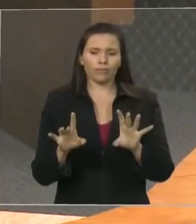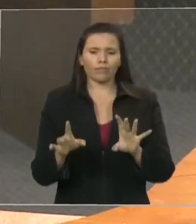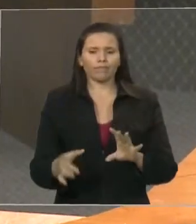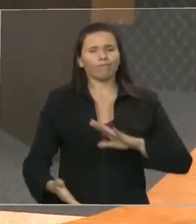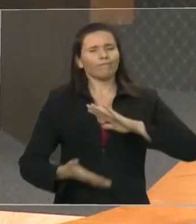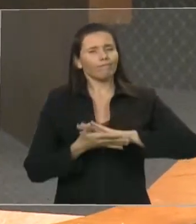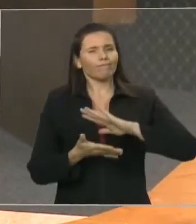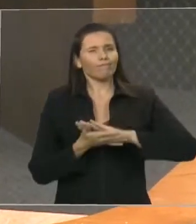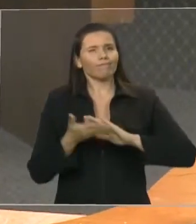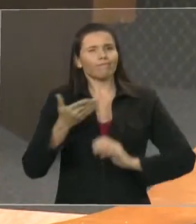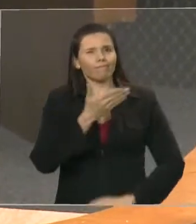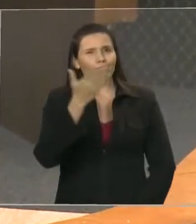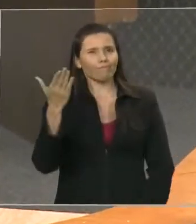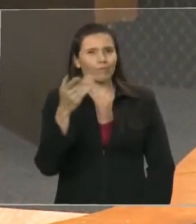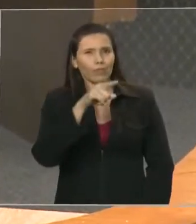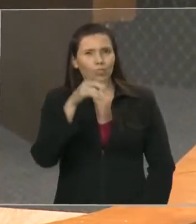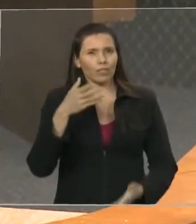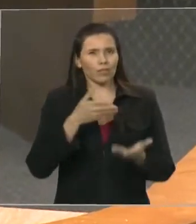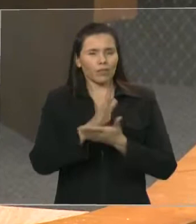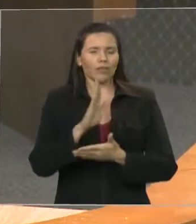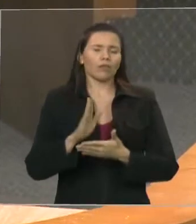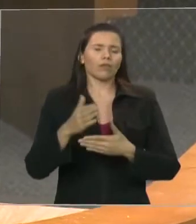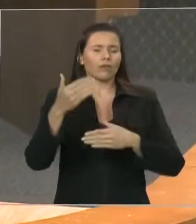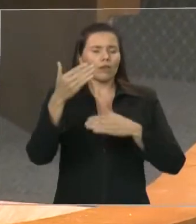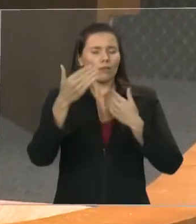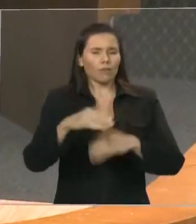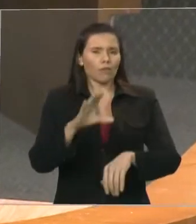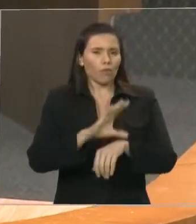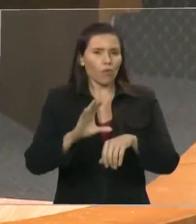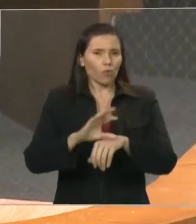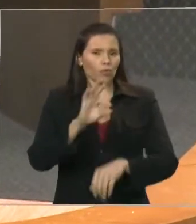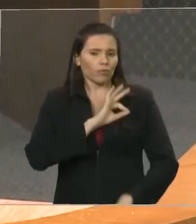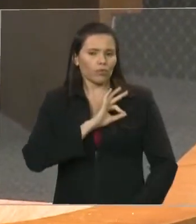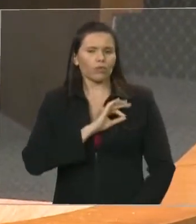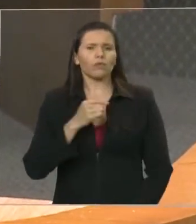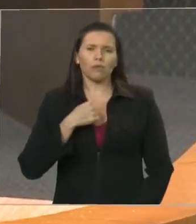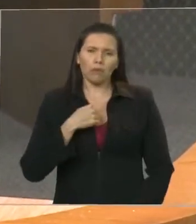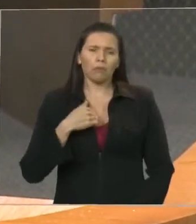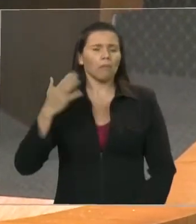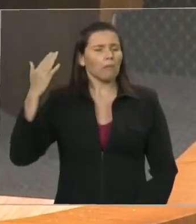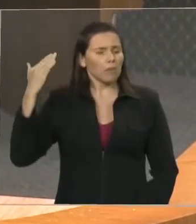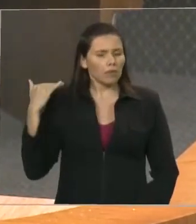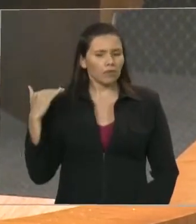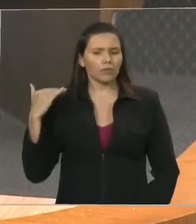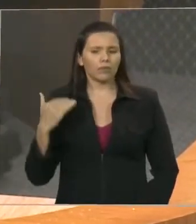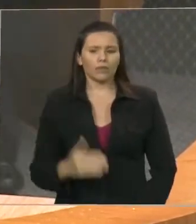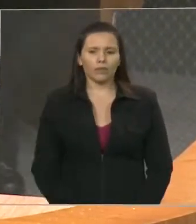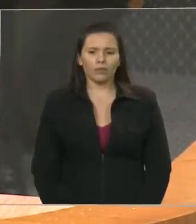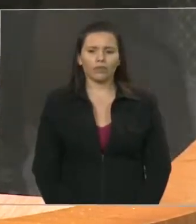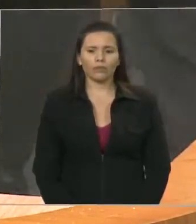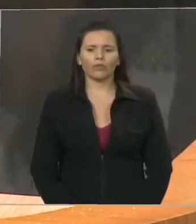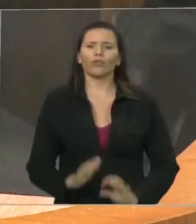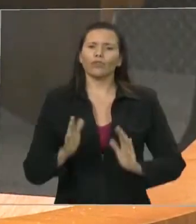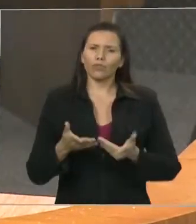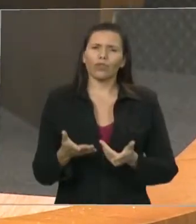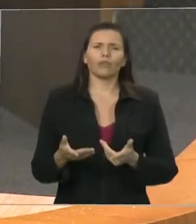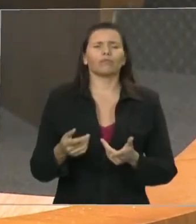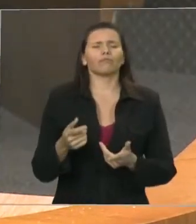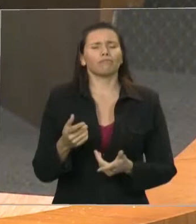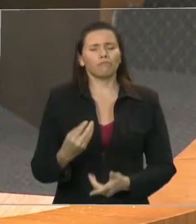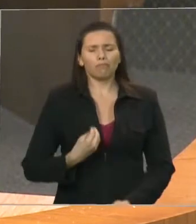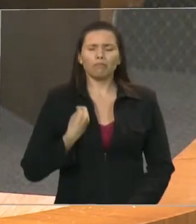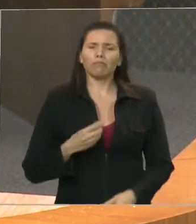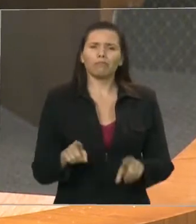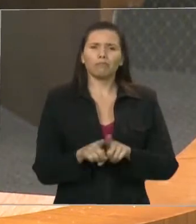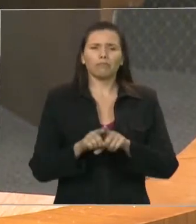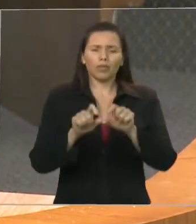calorosa, especial e subjúdice da Polícia Militar, eu que já tive a oportunidade de participar de diversas audiências com vocês, contem